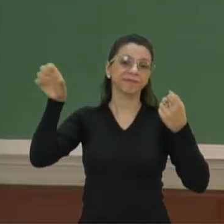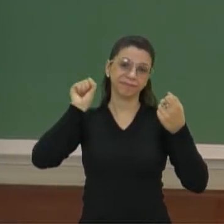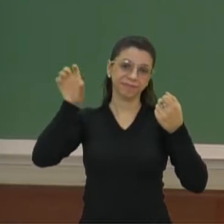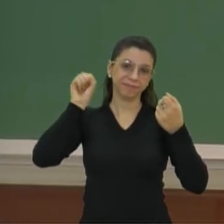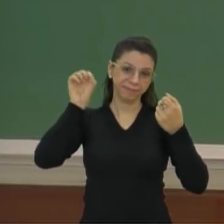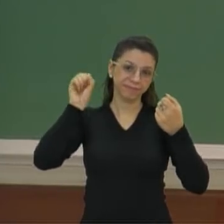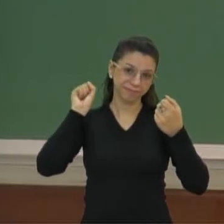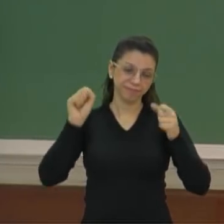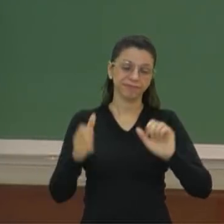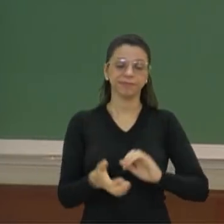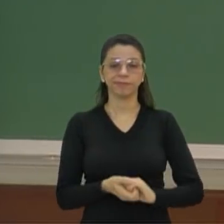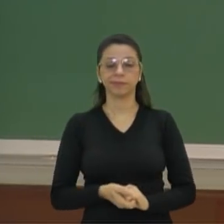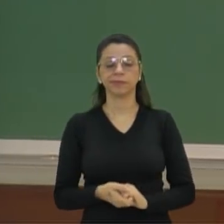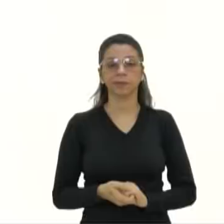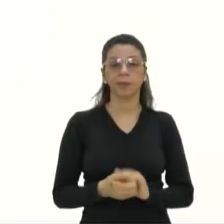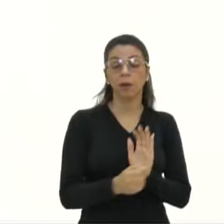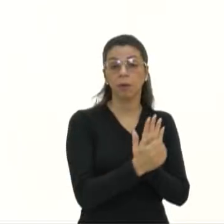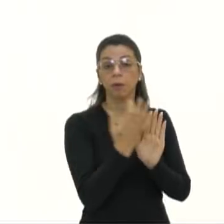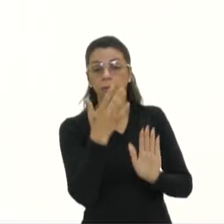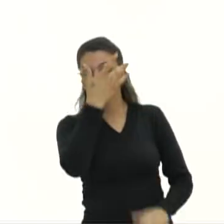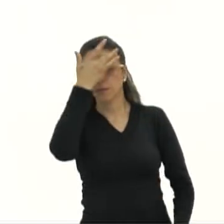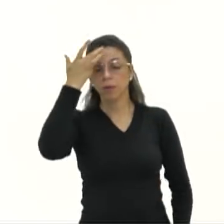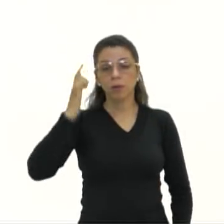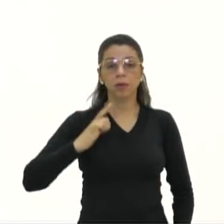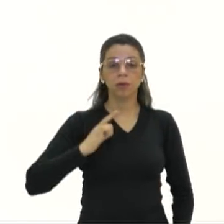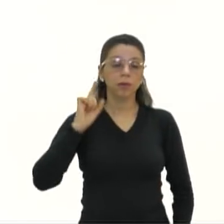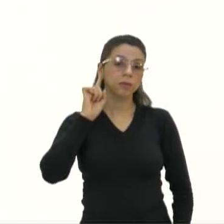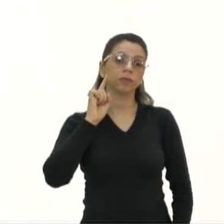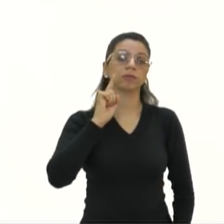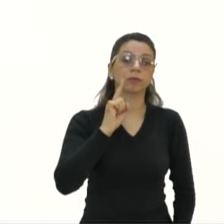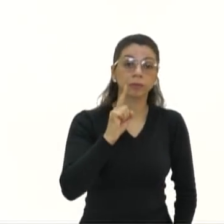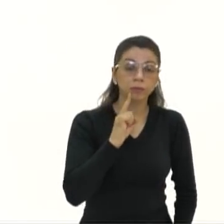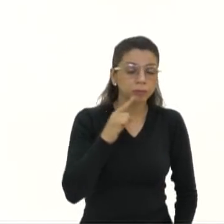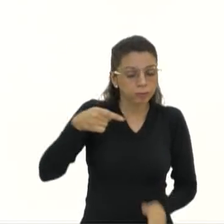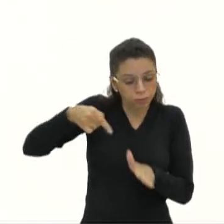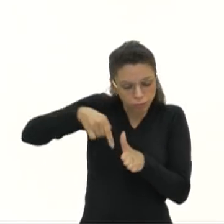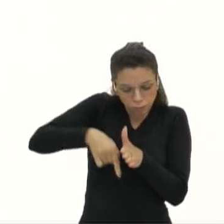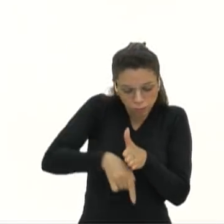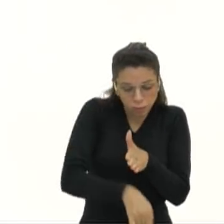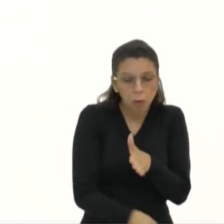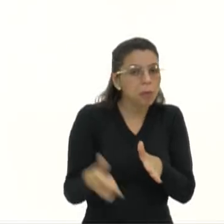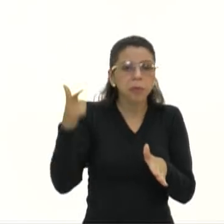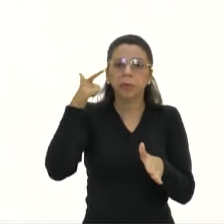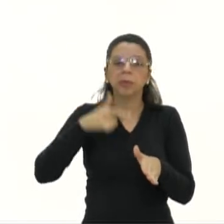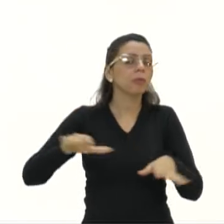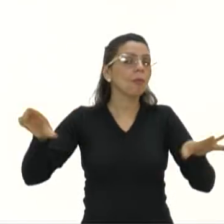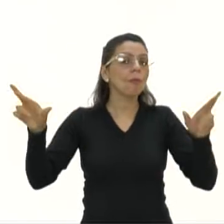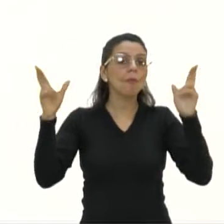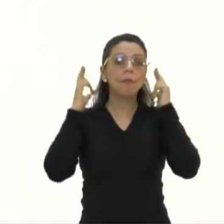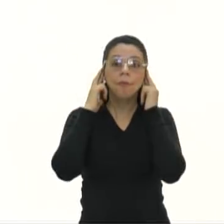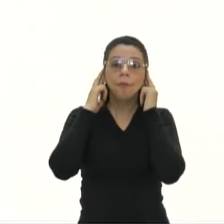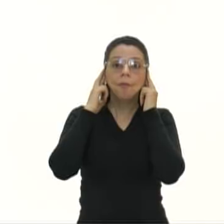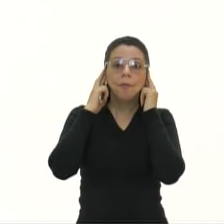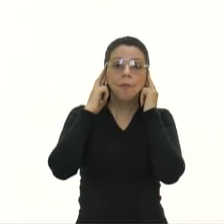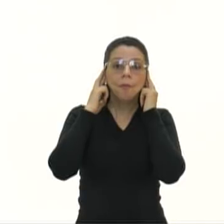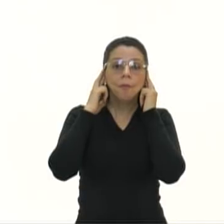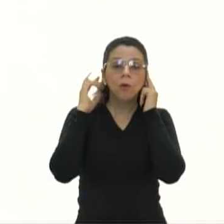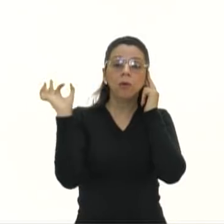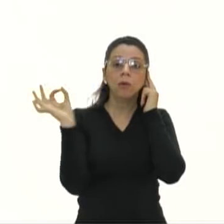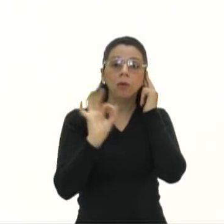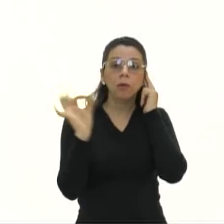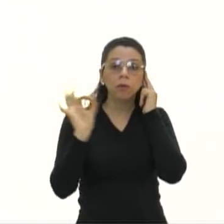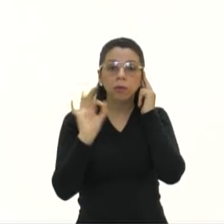sons. Algumas pessoas têm deficiência auditiva muito profunda e não conseguem ouvir o que o